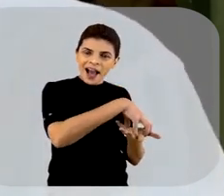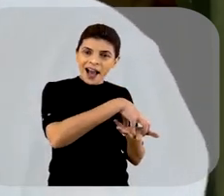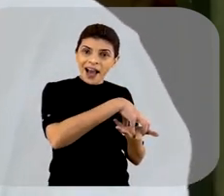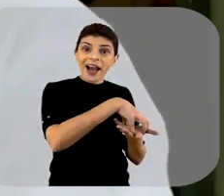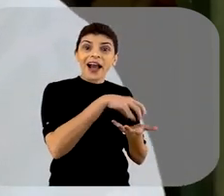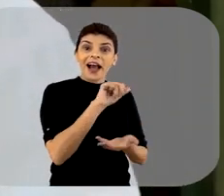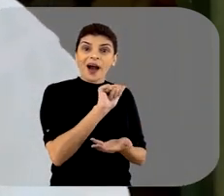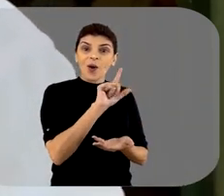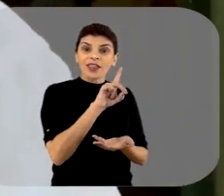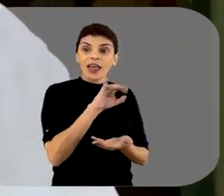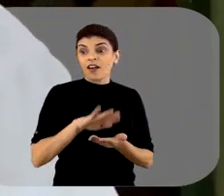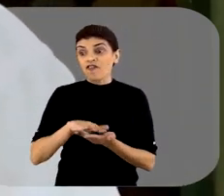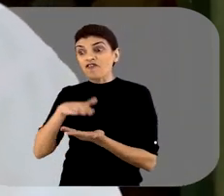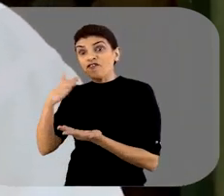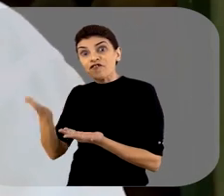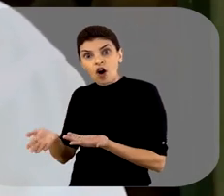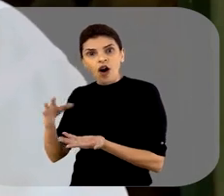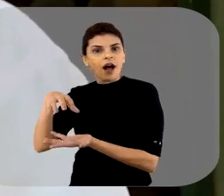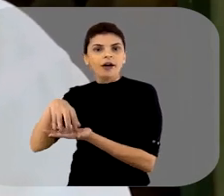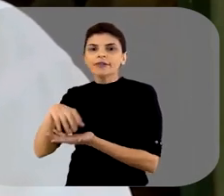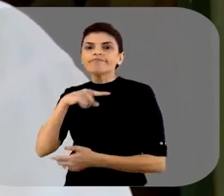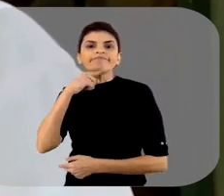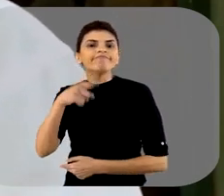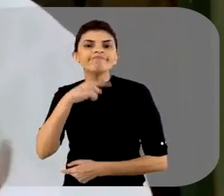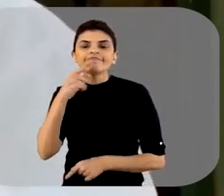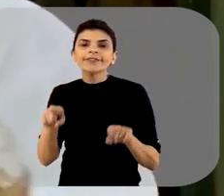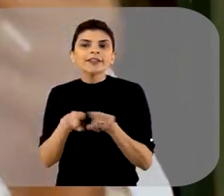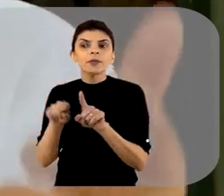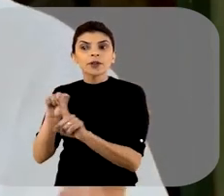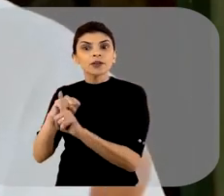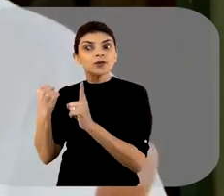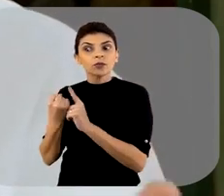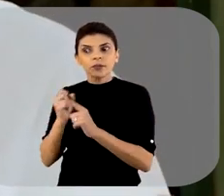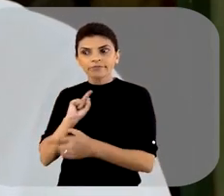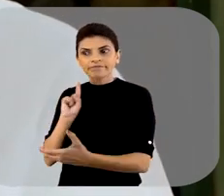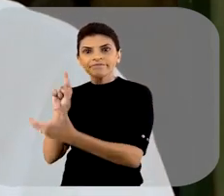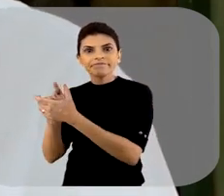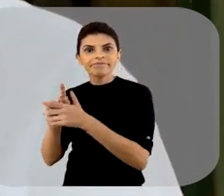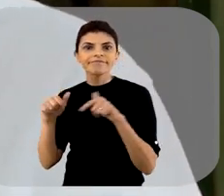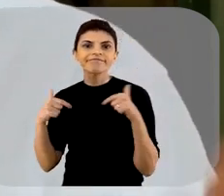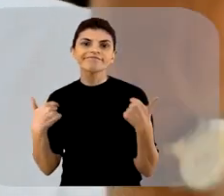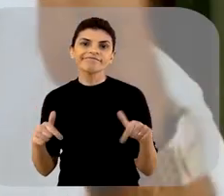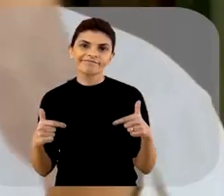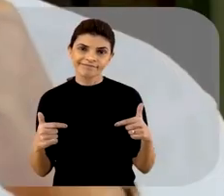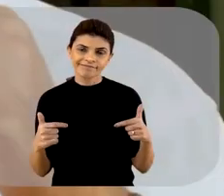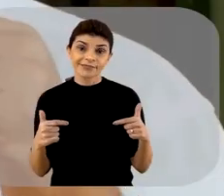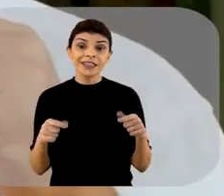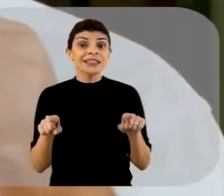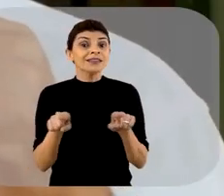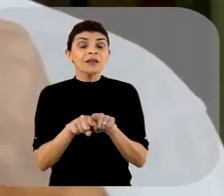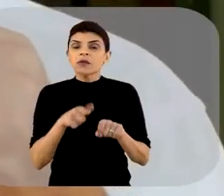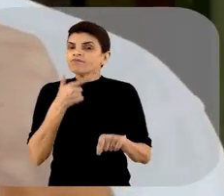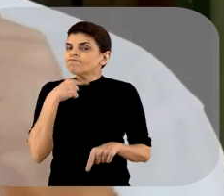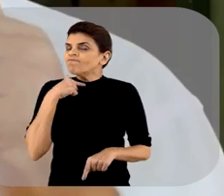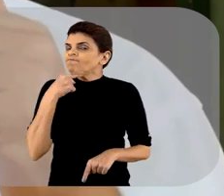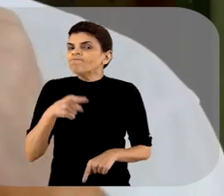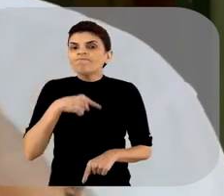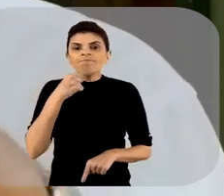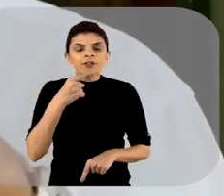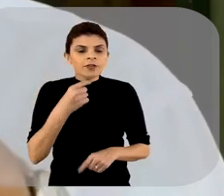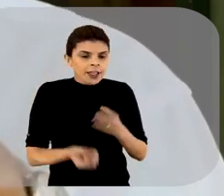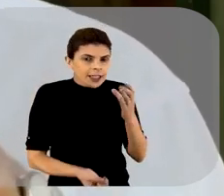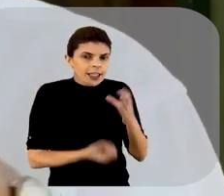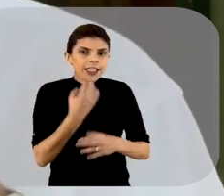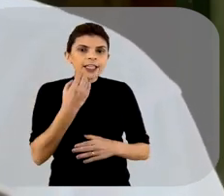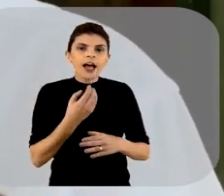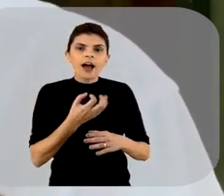não encontra fora da aldeia, tá? Espaço para isso tampouco. E tampouco se constroem políticas